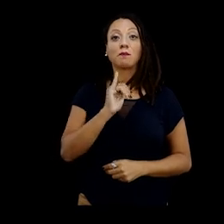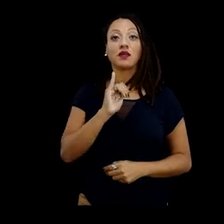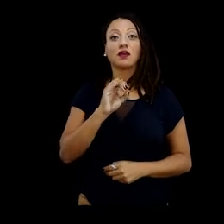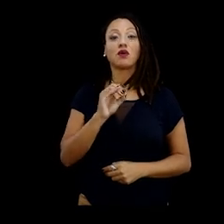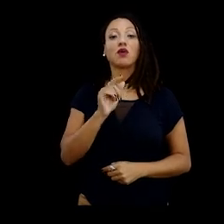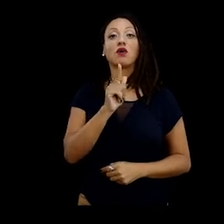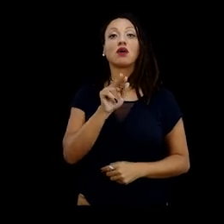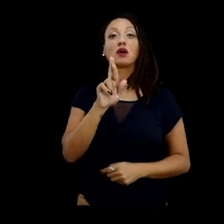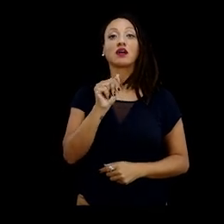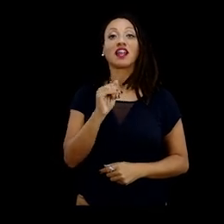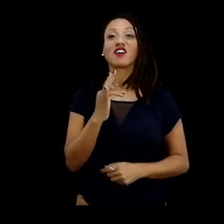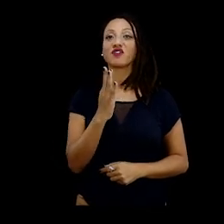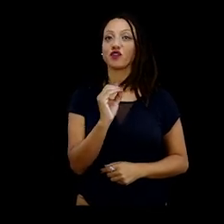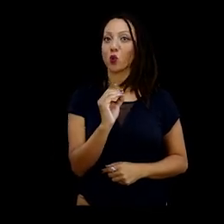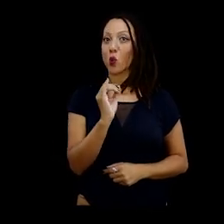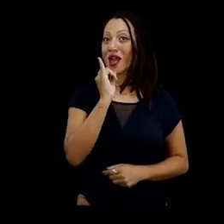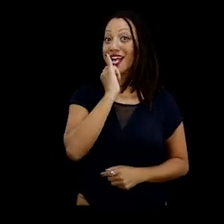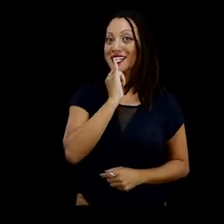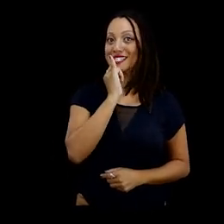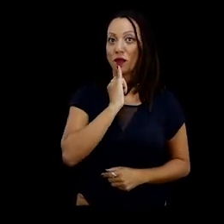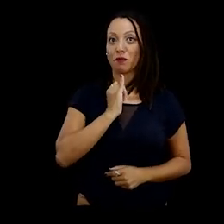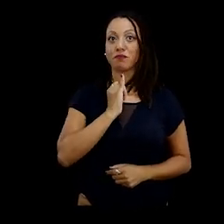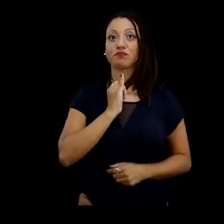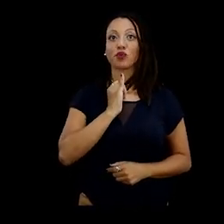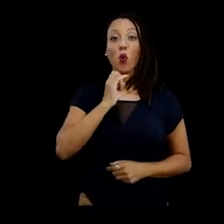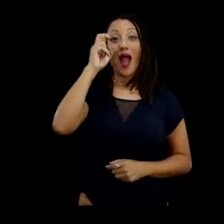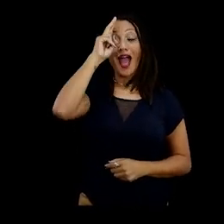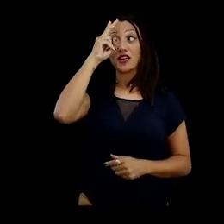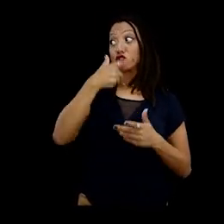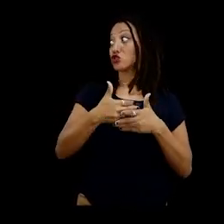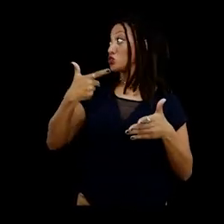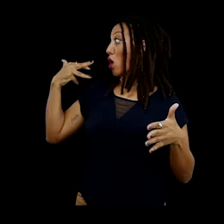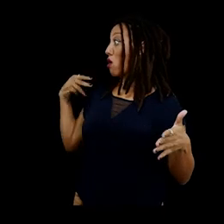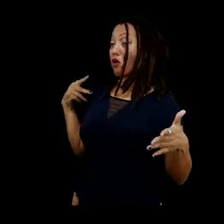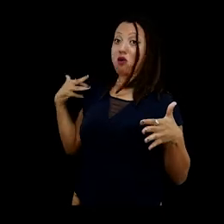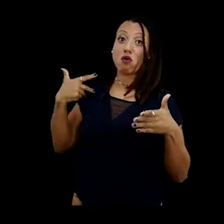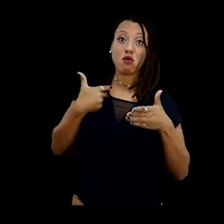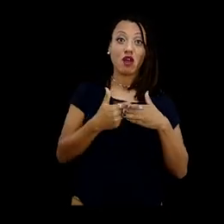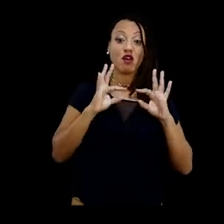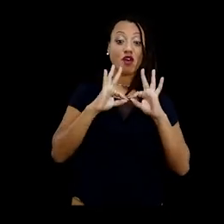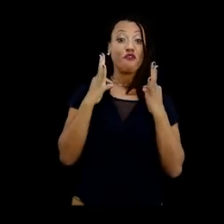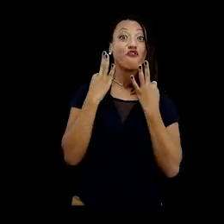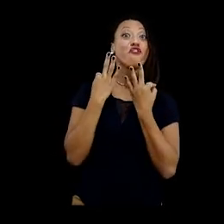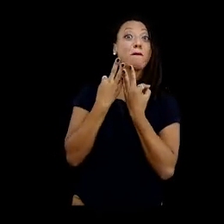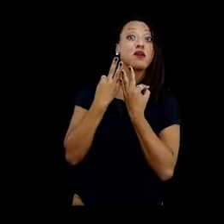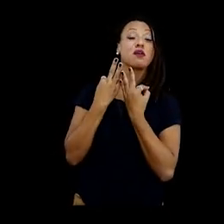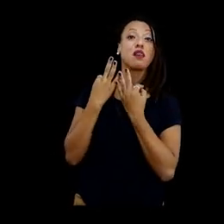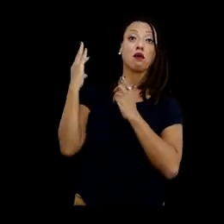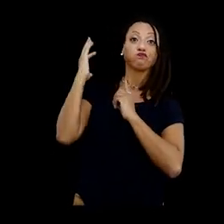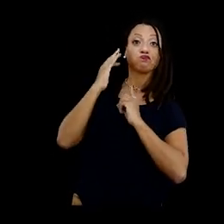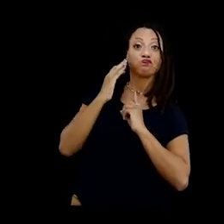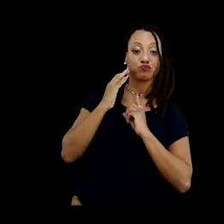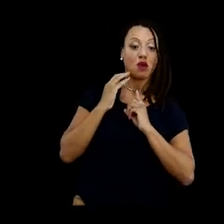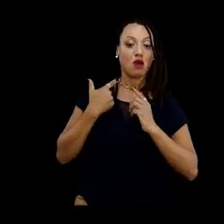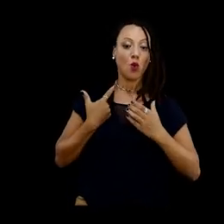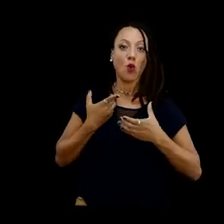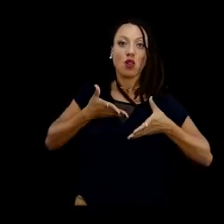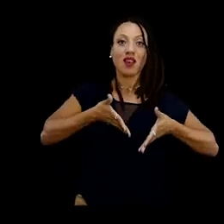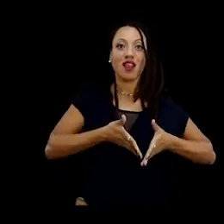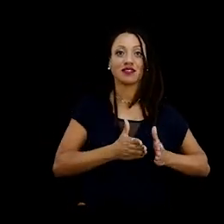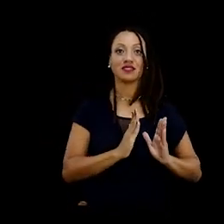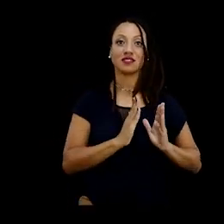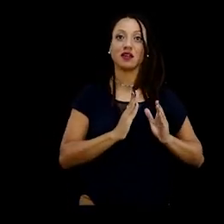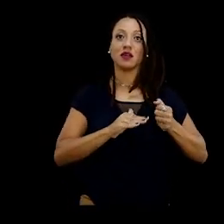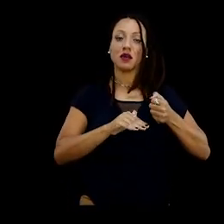biográfico. Eu nasci numa família que pertence a uma classe social que integra uma nação que possui